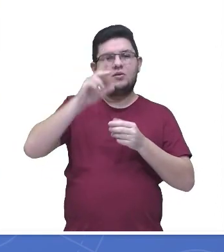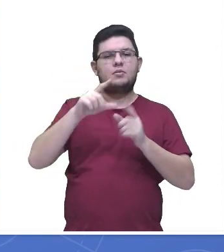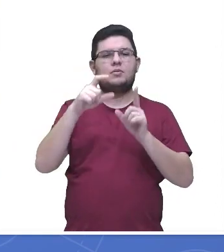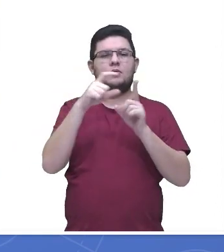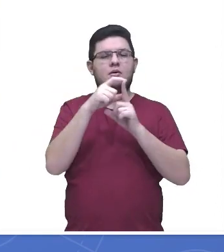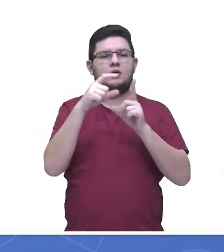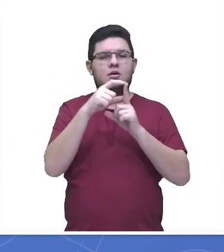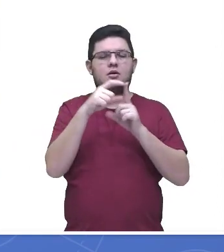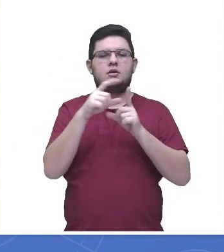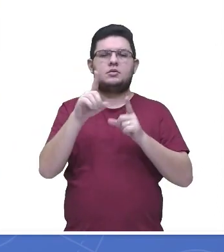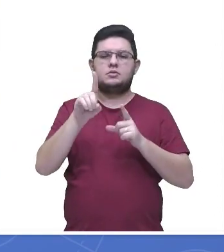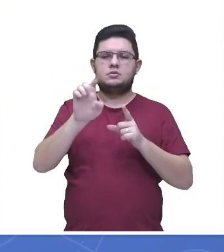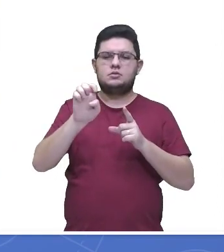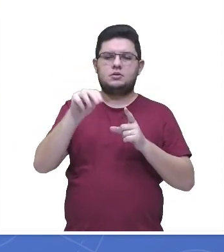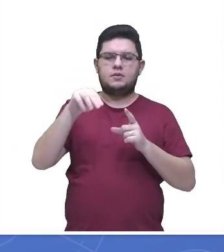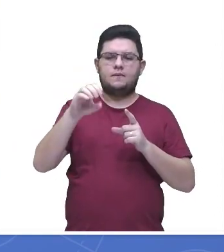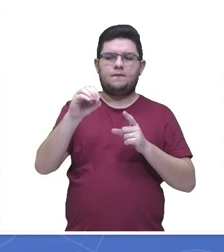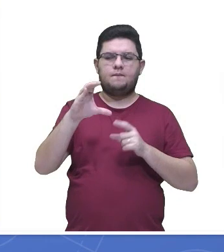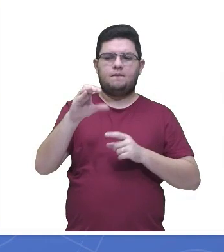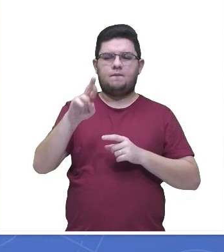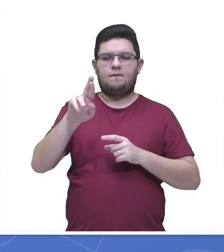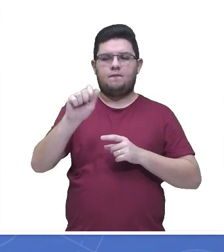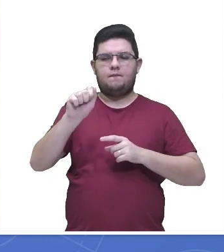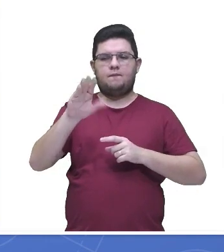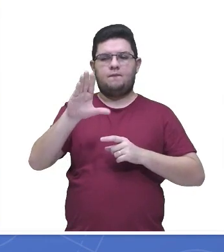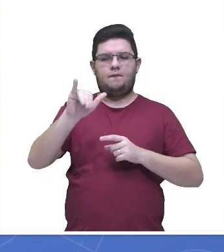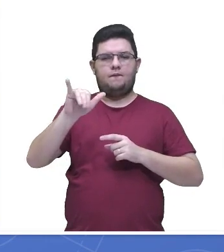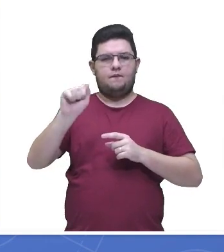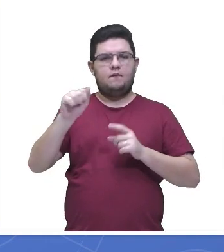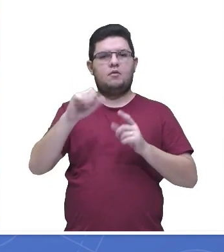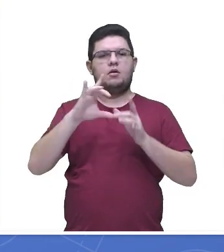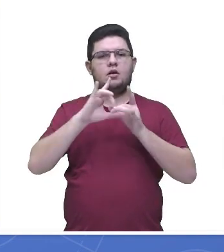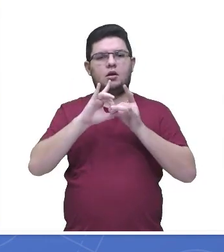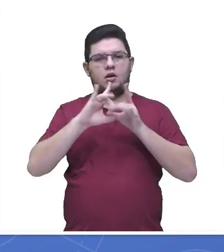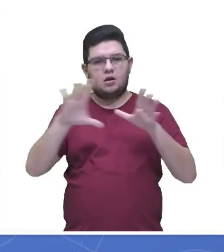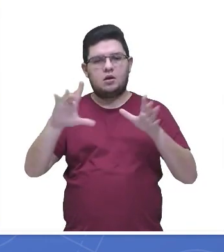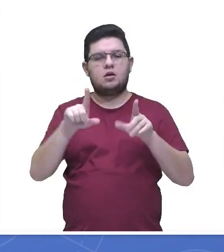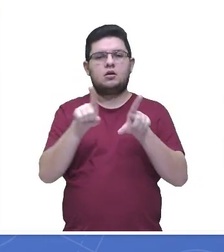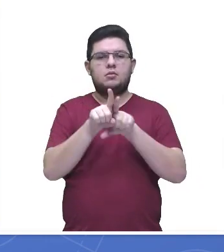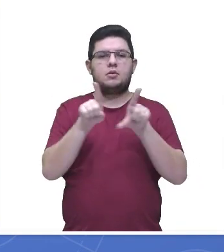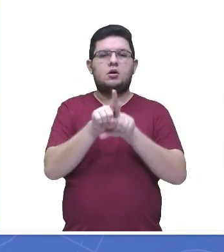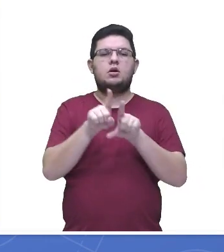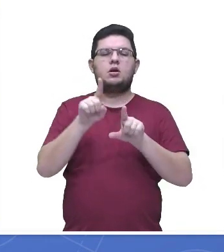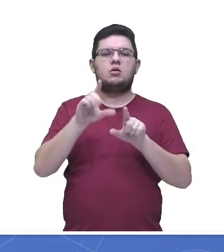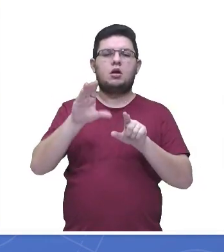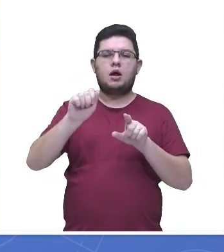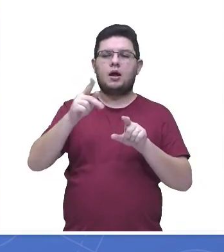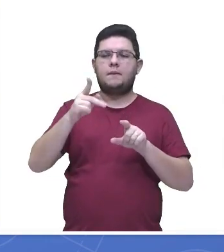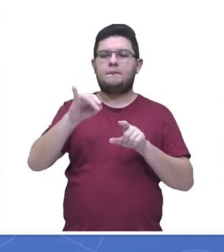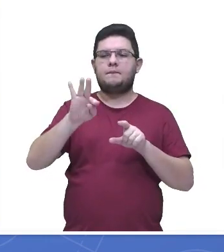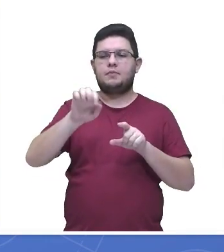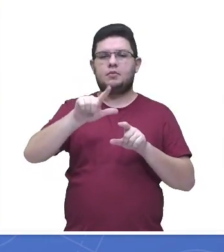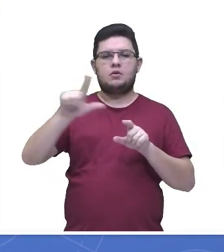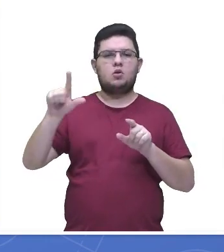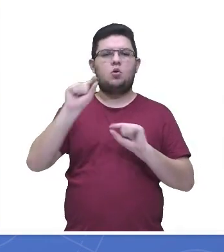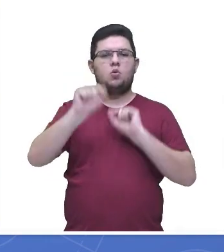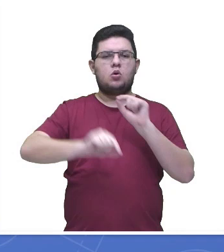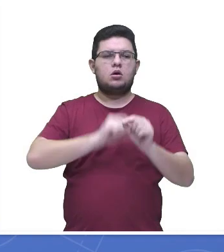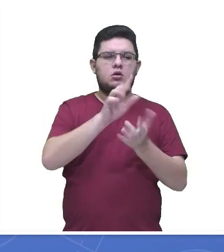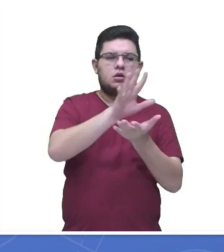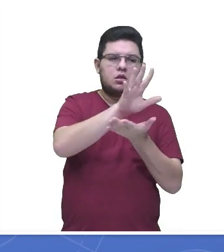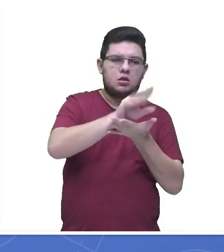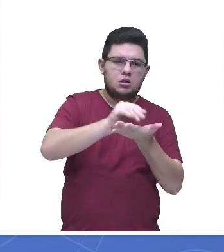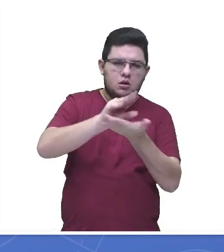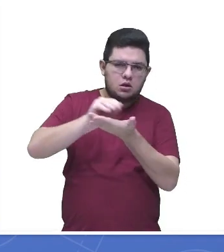esqueçam a questão dos capitéis, que na Grécia nós vimos, certo? Então, a Grécia pega algumas influências